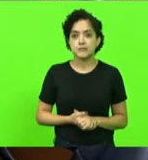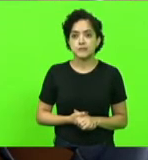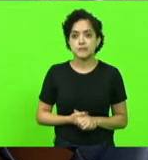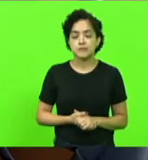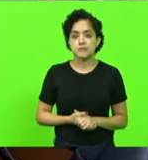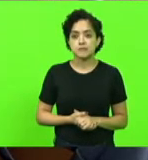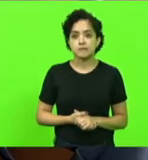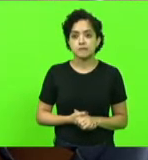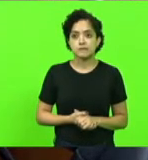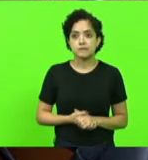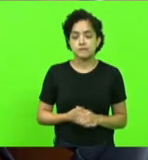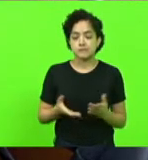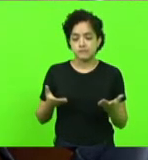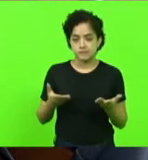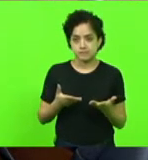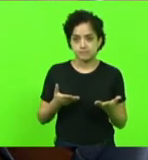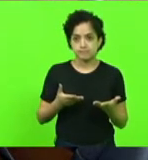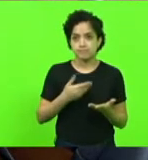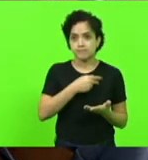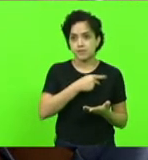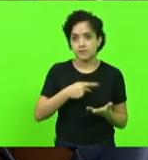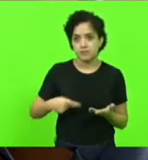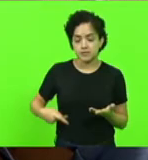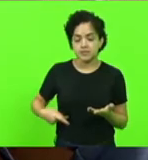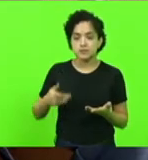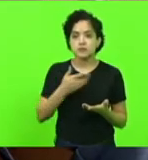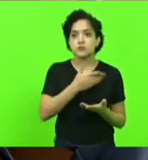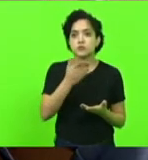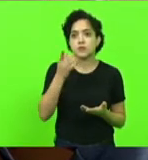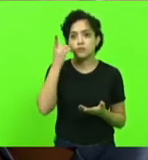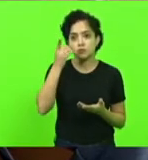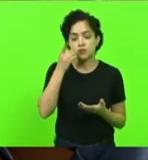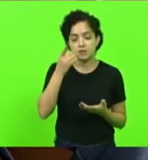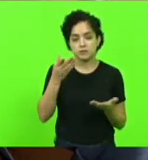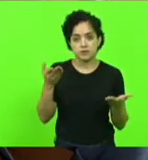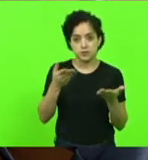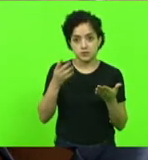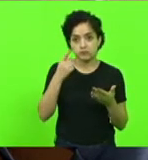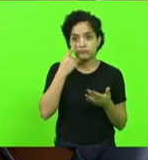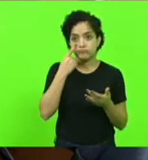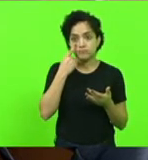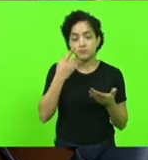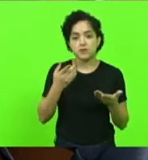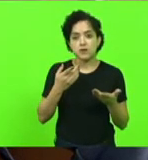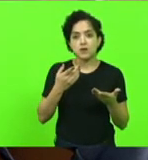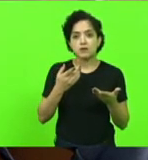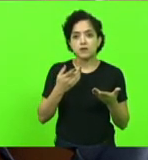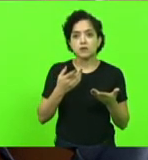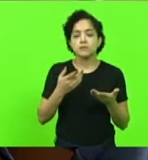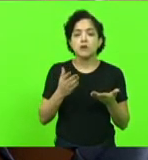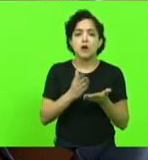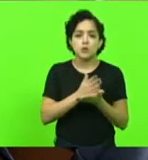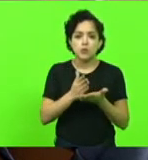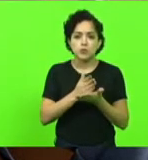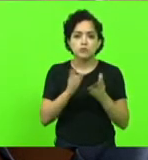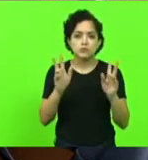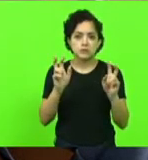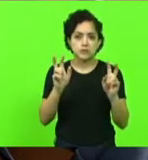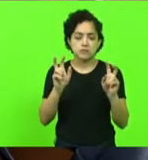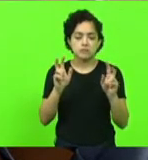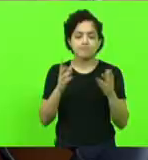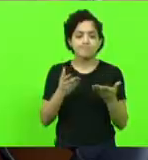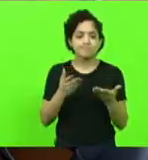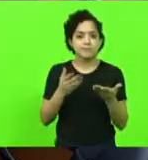Senhor presidente, deputados, público que nos assistem, eu tenho alguns assuntos para mostrar. Estou começando a ficar